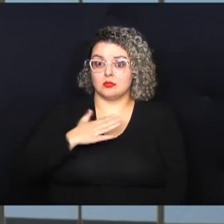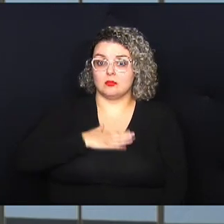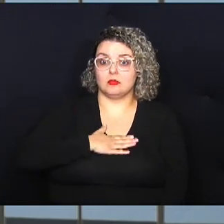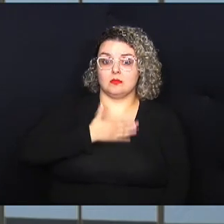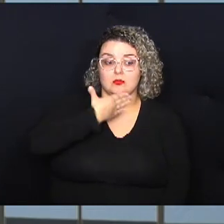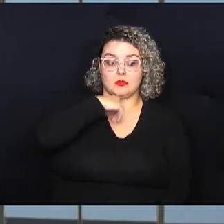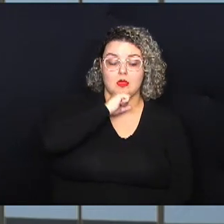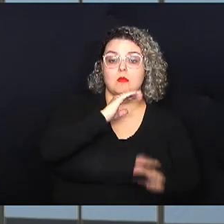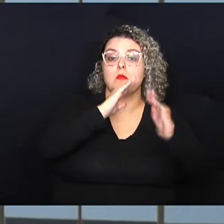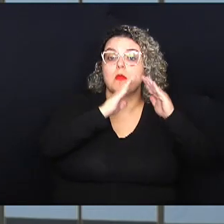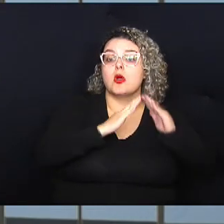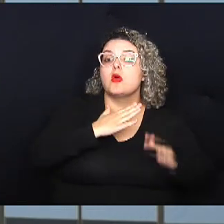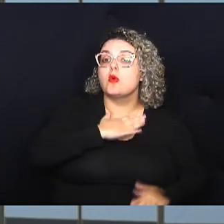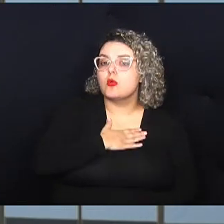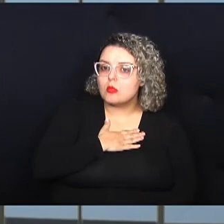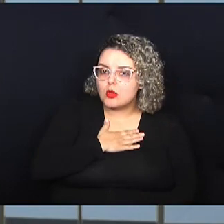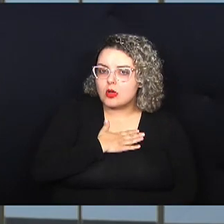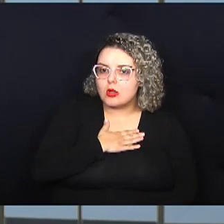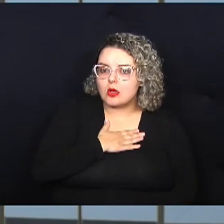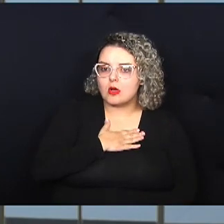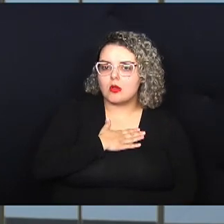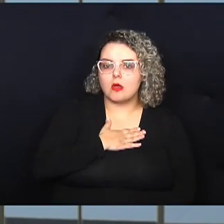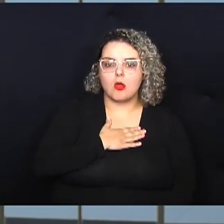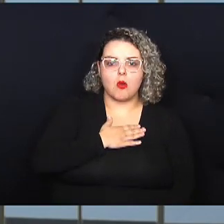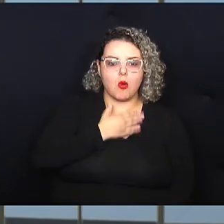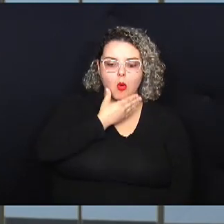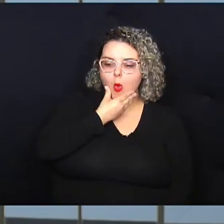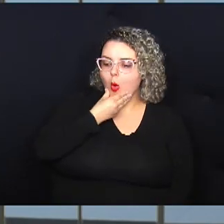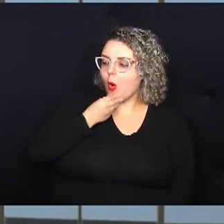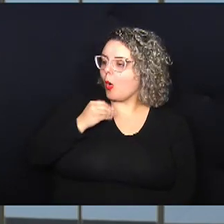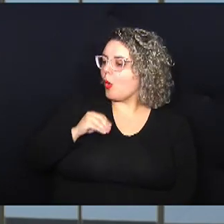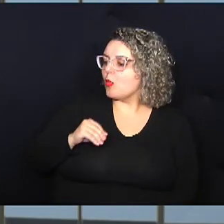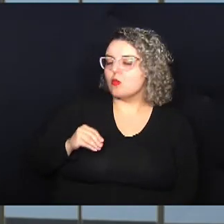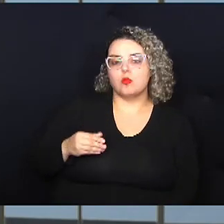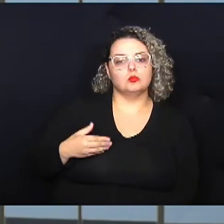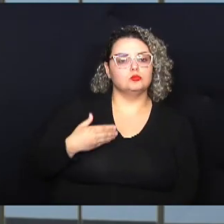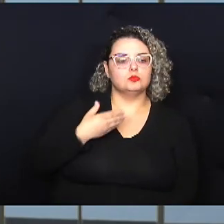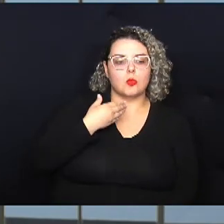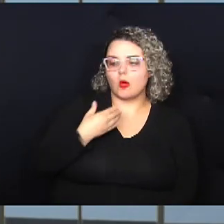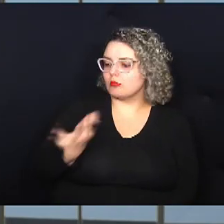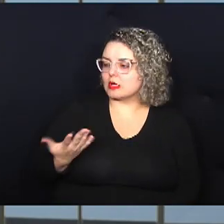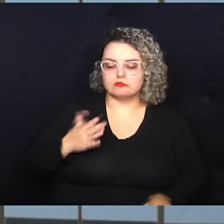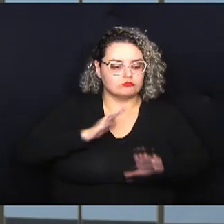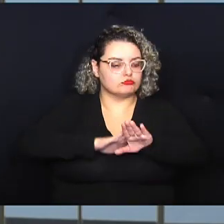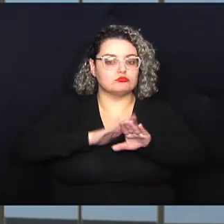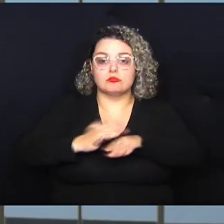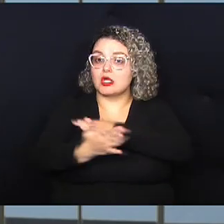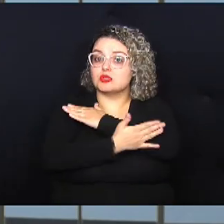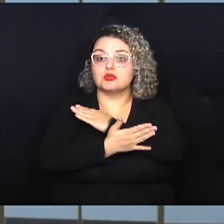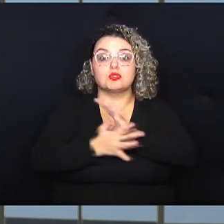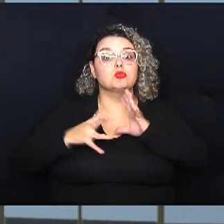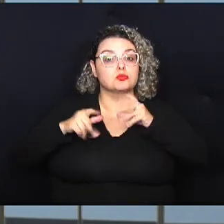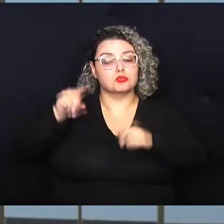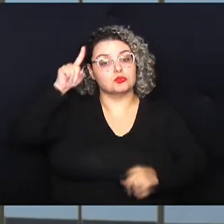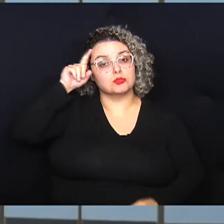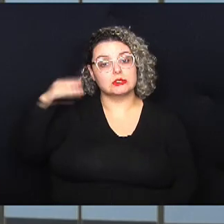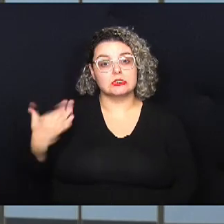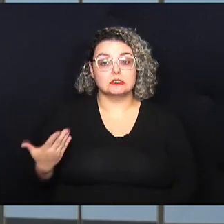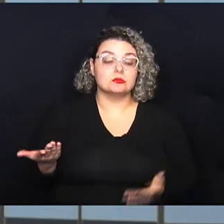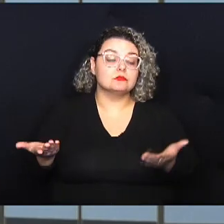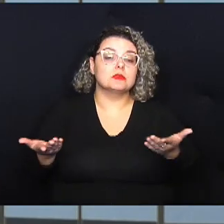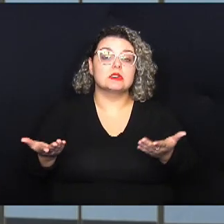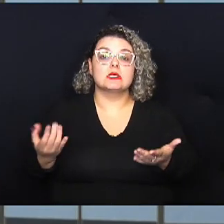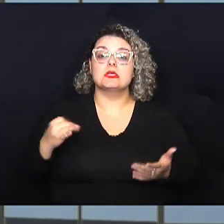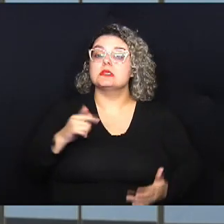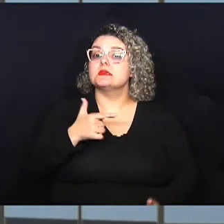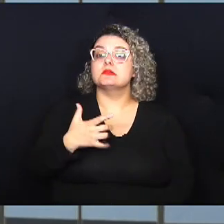comigo, é um senhor super assim, ativo, me ajuda com tudo no dia a dia, né? E aí, se você não tem